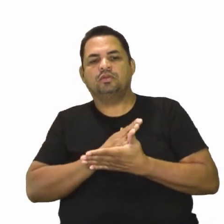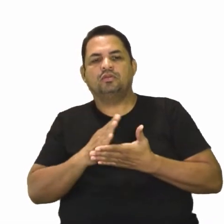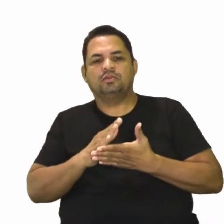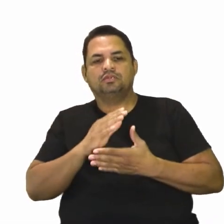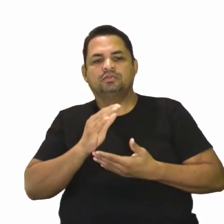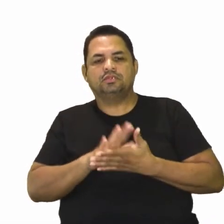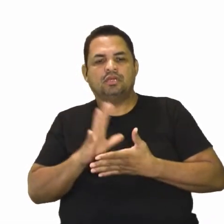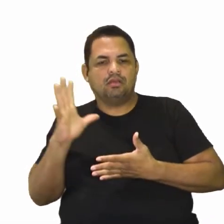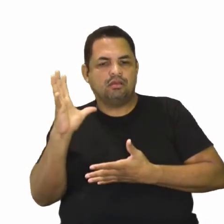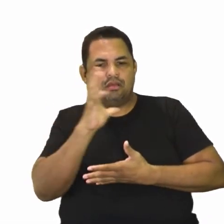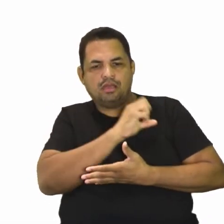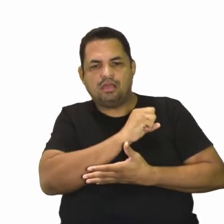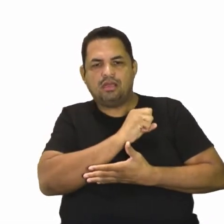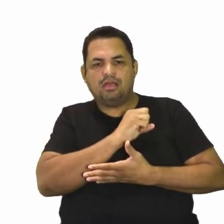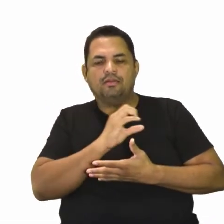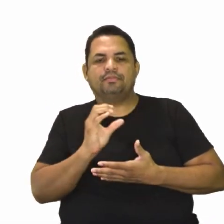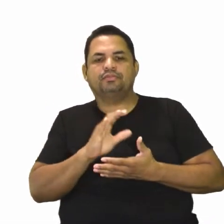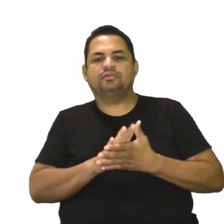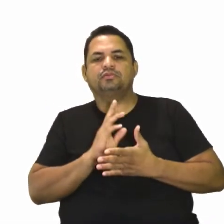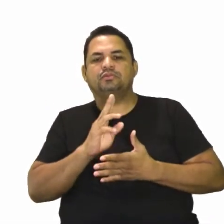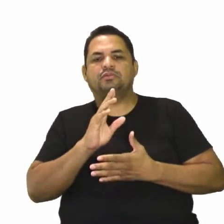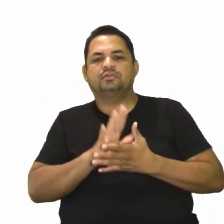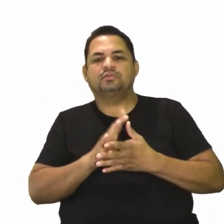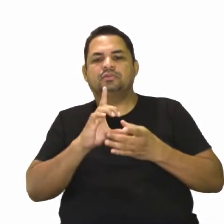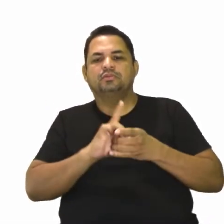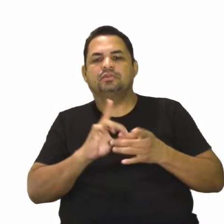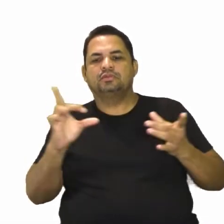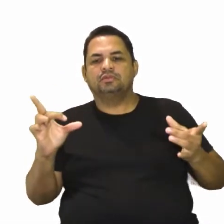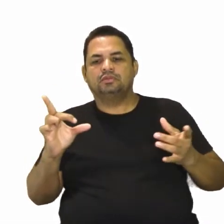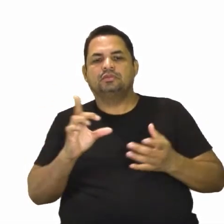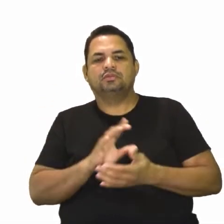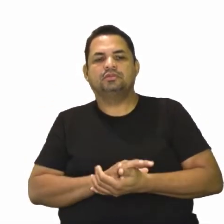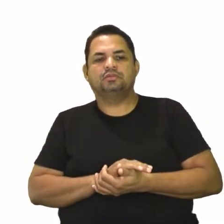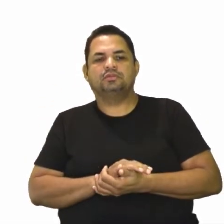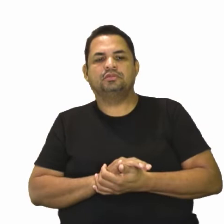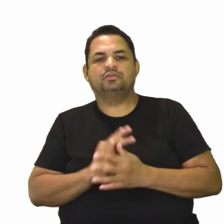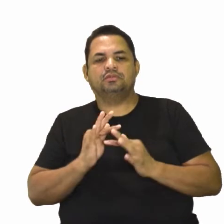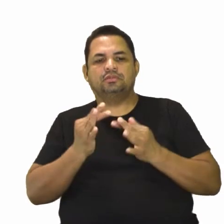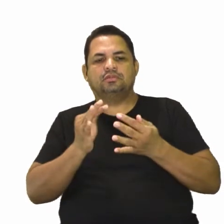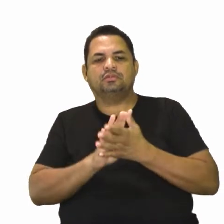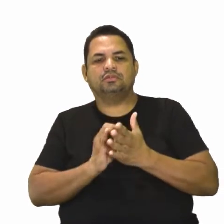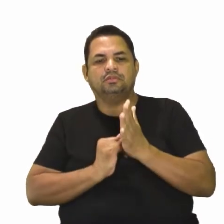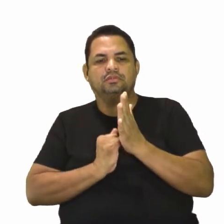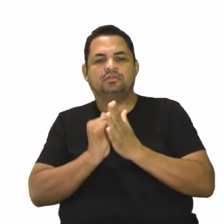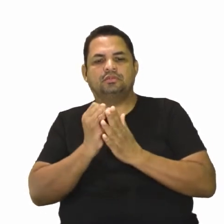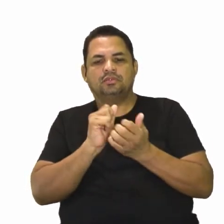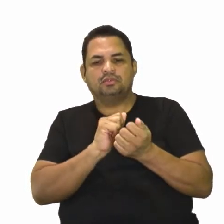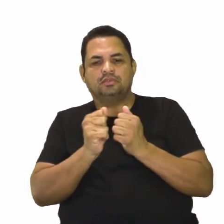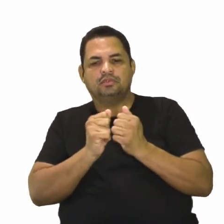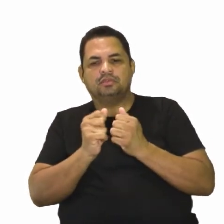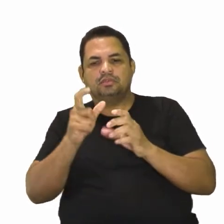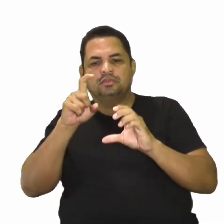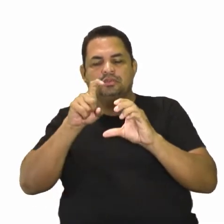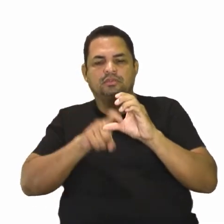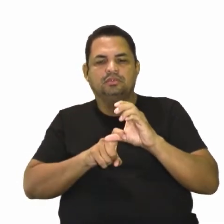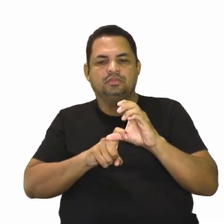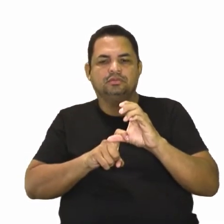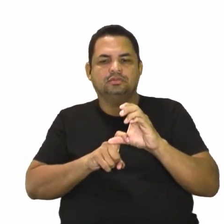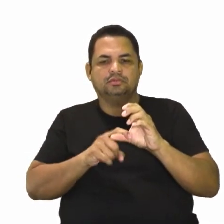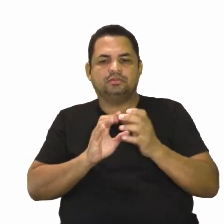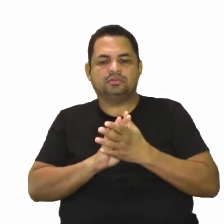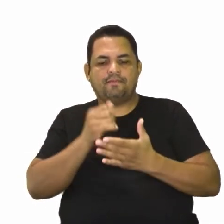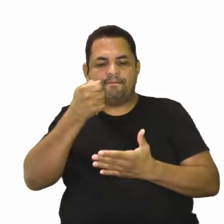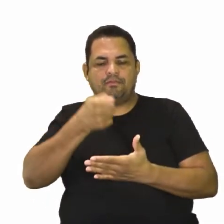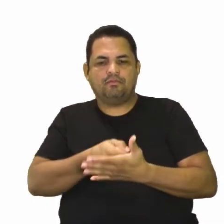Então começa a acelerar o processo de democratização e finalmente a inflação foi controlada e a